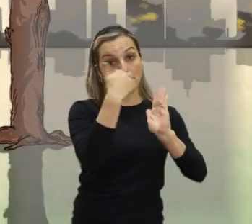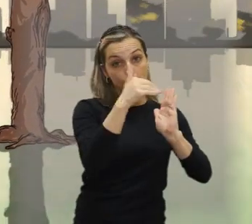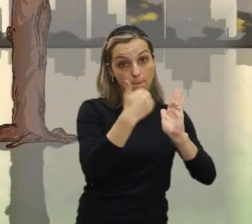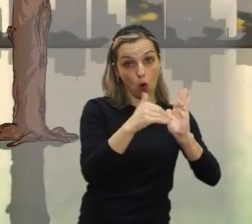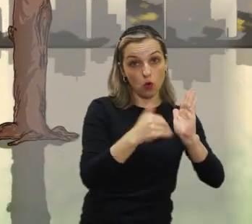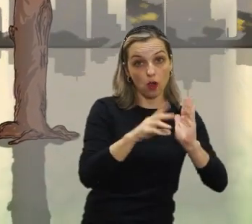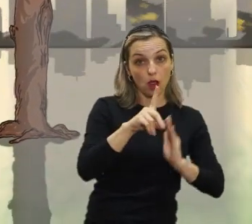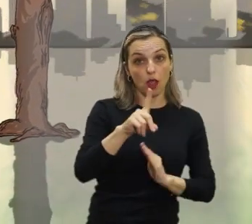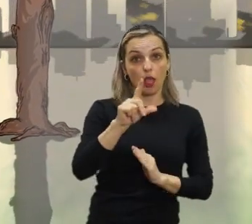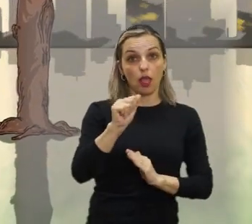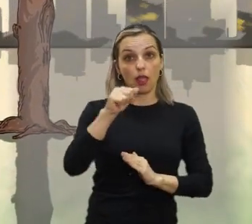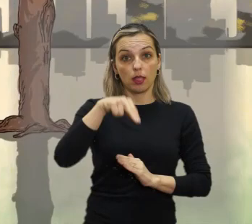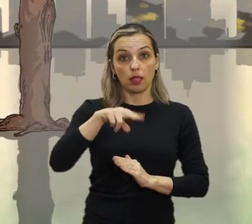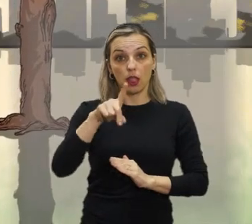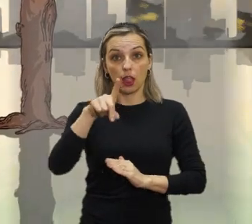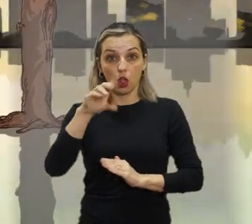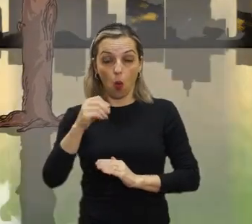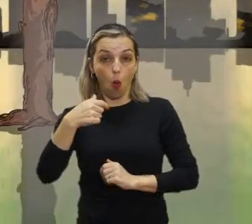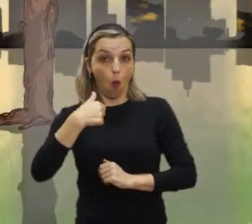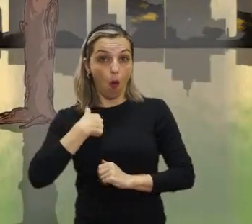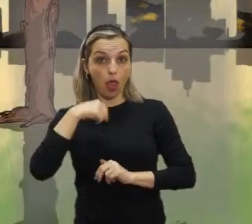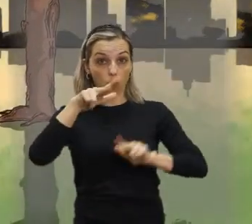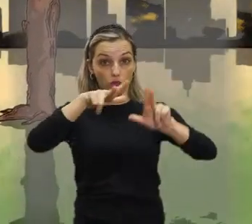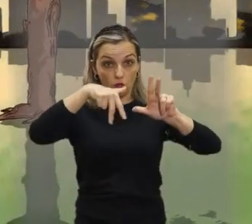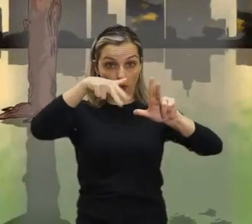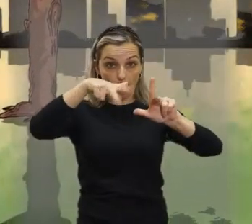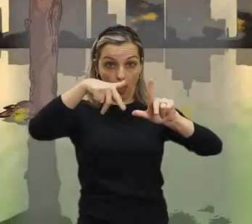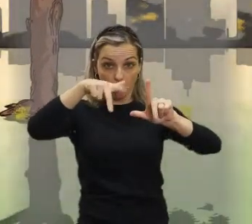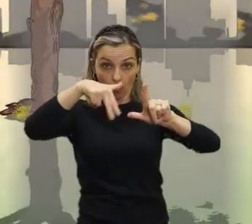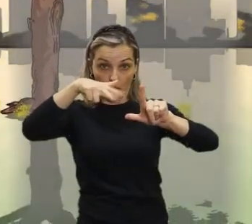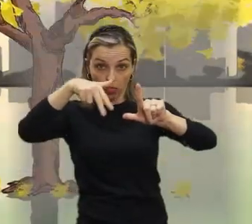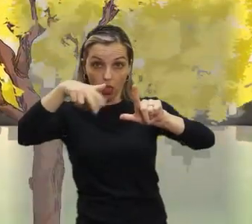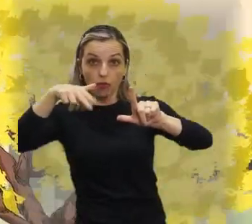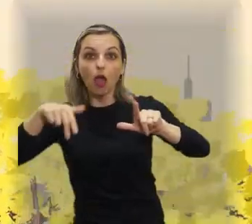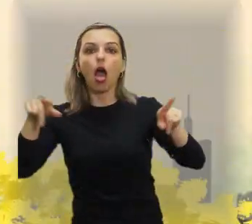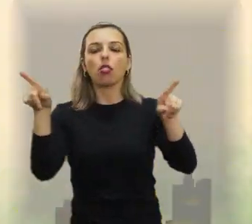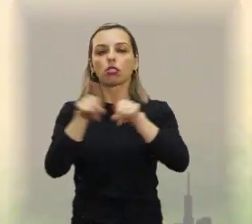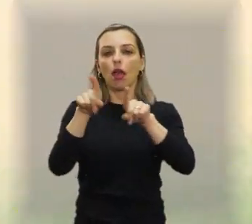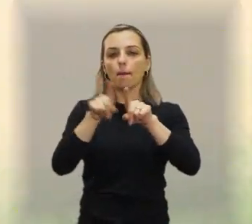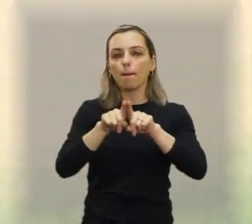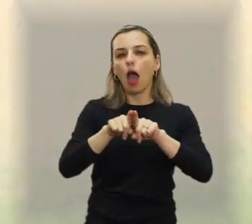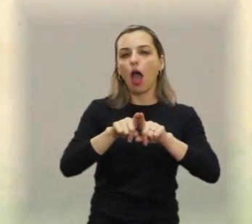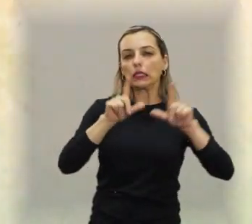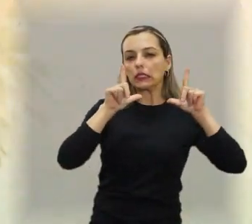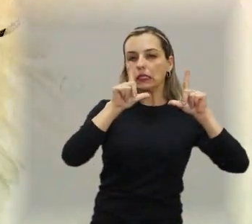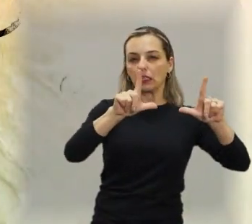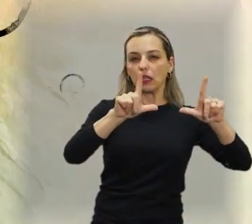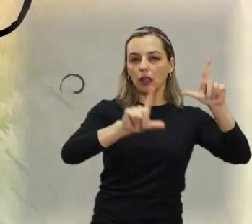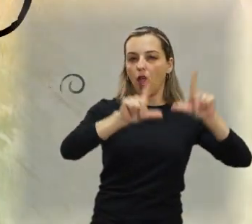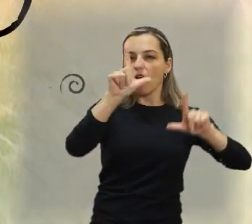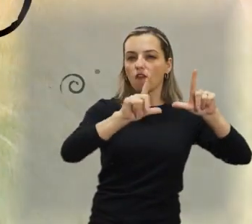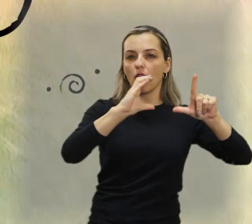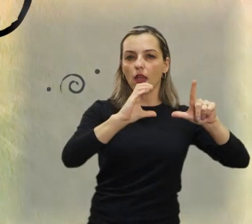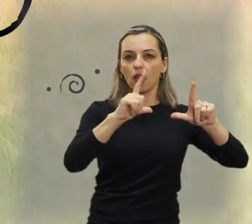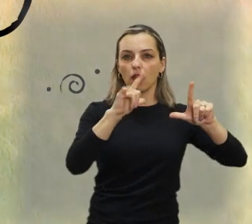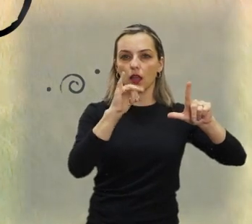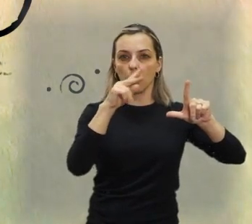como animador também. Me chamaram já para fazer a animação da abertura de um programa do Dandô, que foi todo animado.